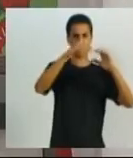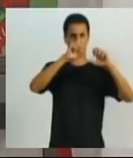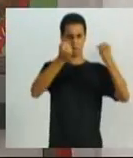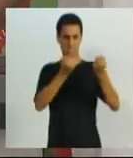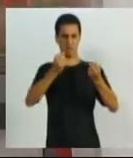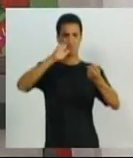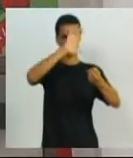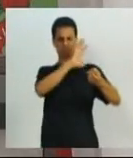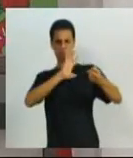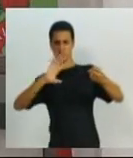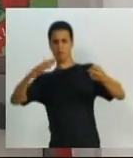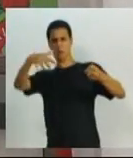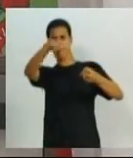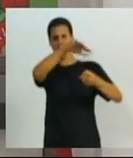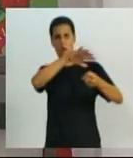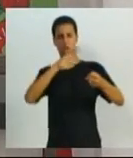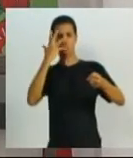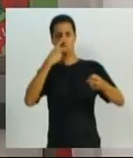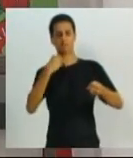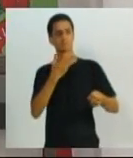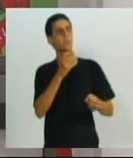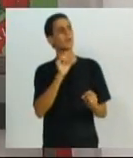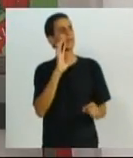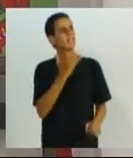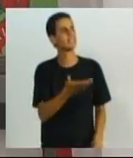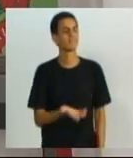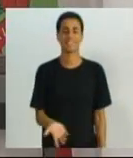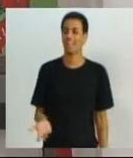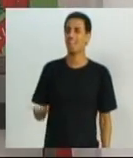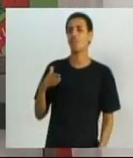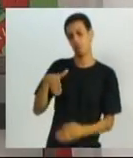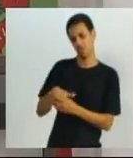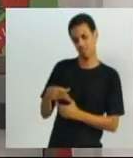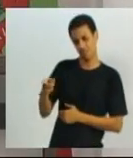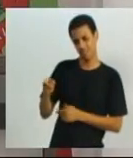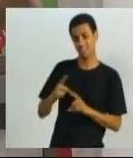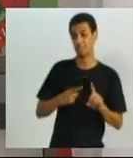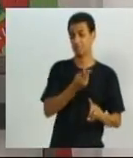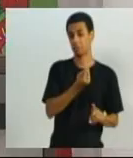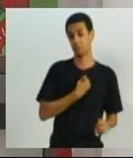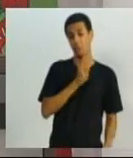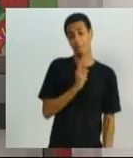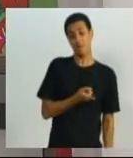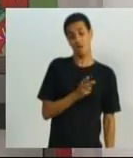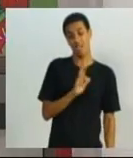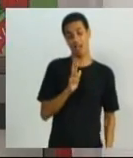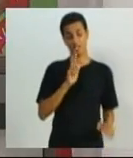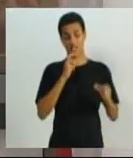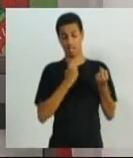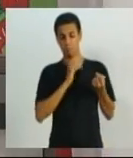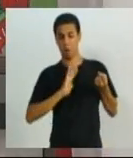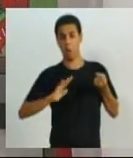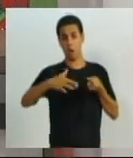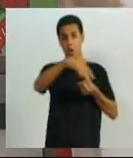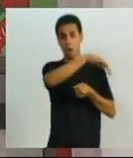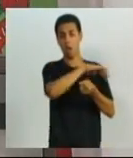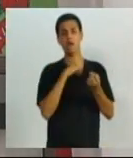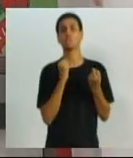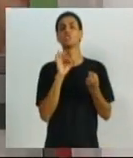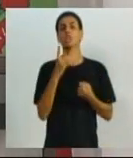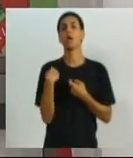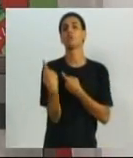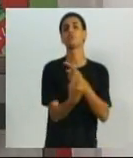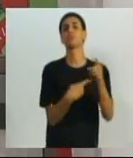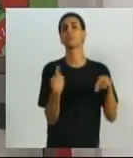coisa bonita. Pô, seu Joaquim, o que deu? Pô, Adriano, eu vou votar em ti, mas pô, o cara me deu R$1.000 aí para me plotar o carro todo, para me rodar, só para